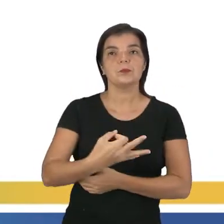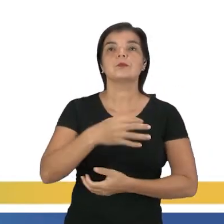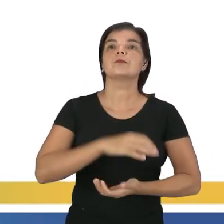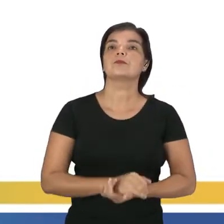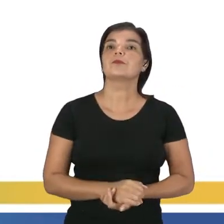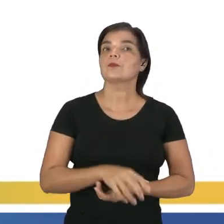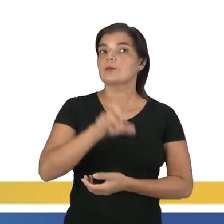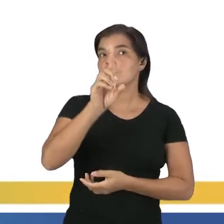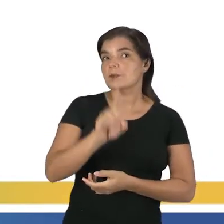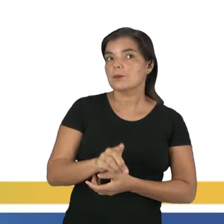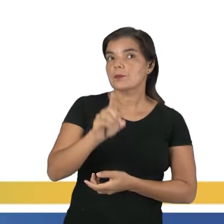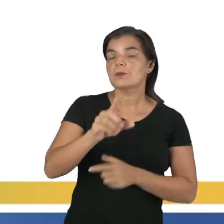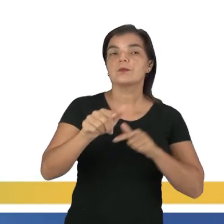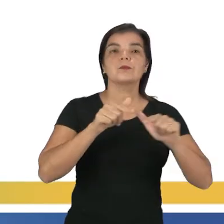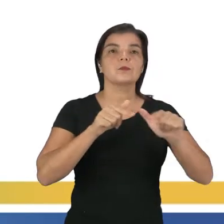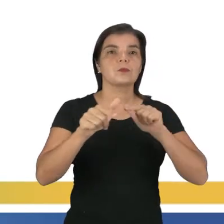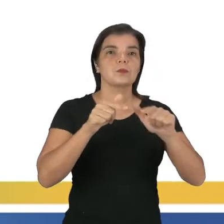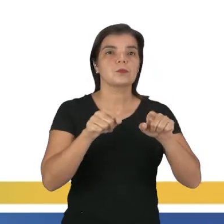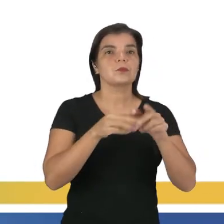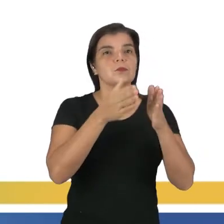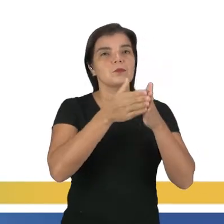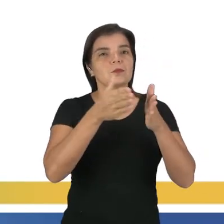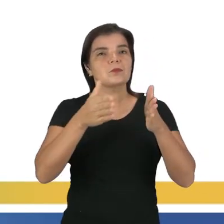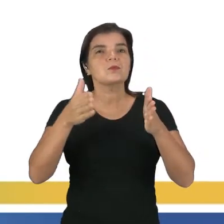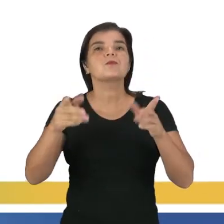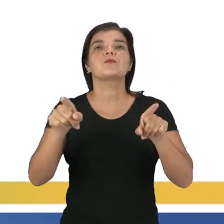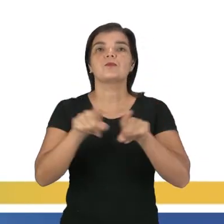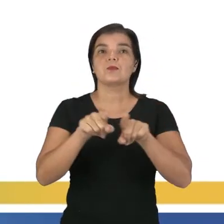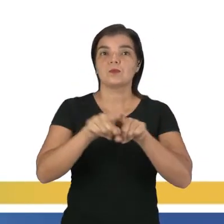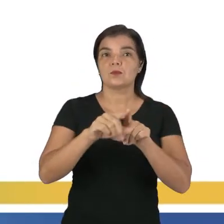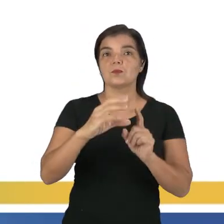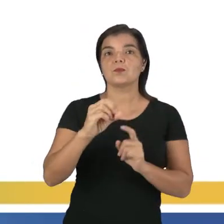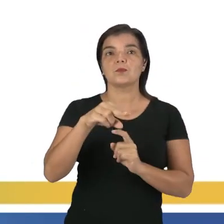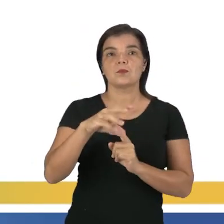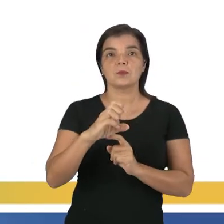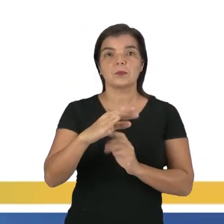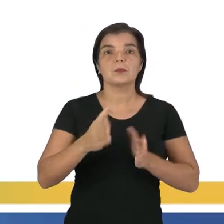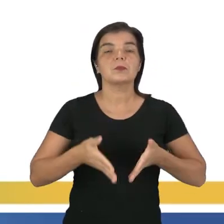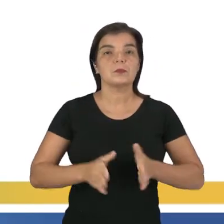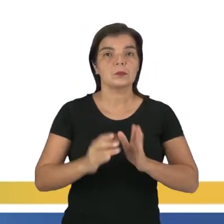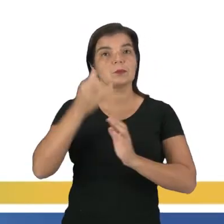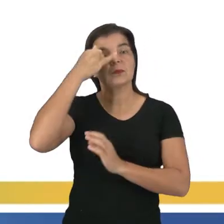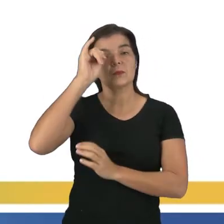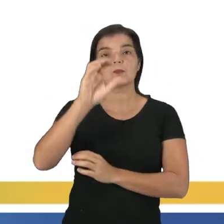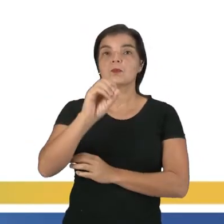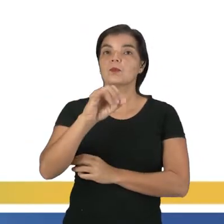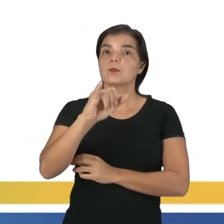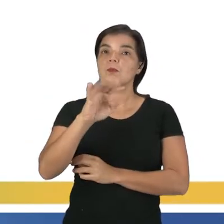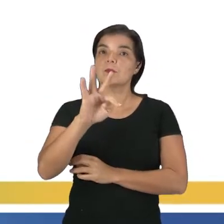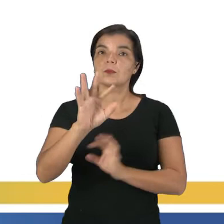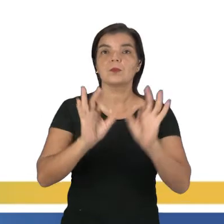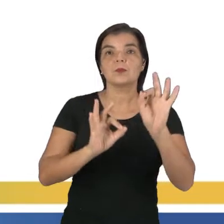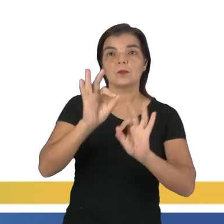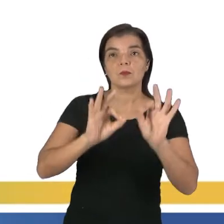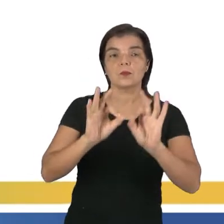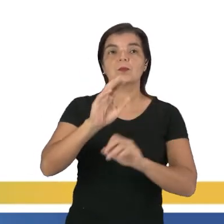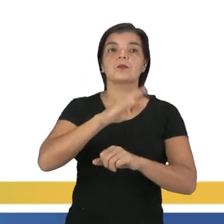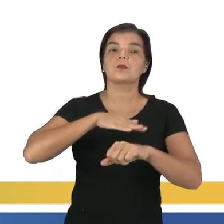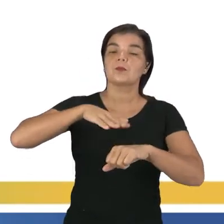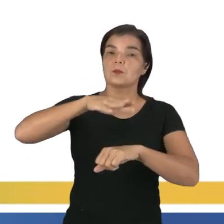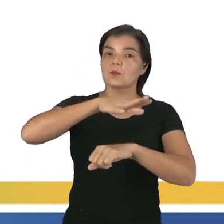com dignidade. Esses direitos trabalhistas seguiam as convenções da recém-criada OIT, que é a